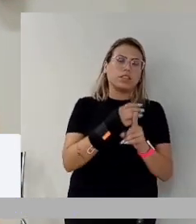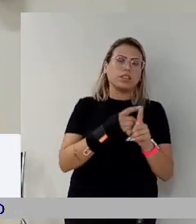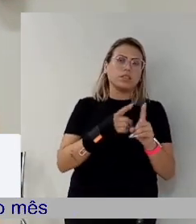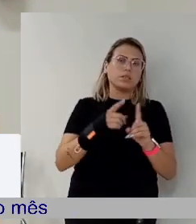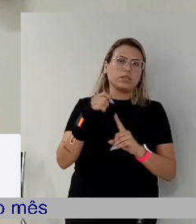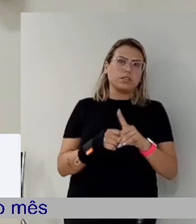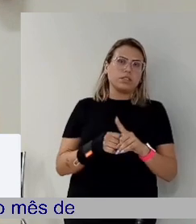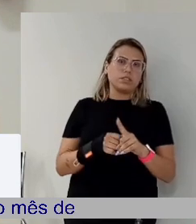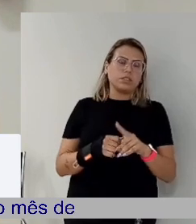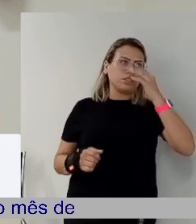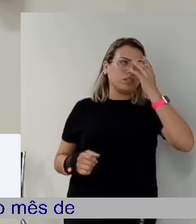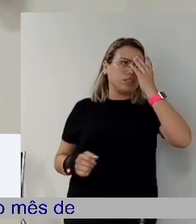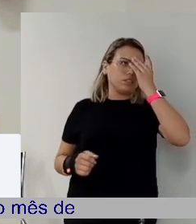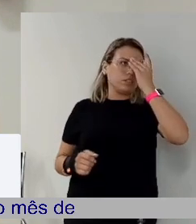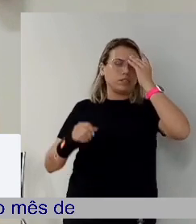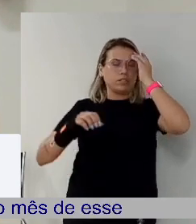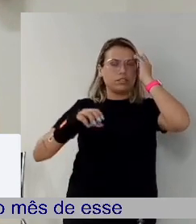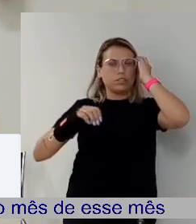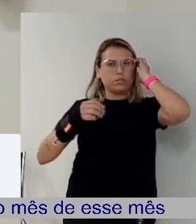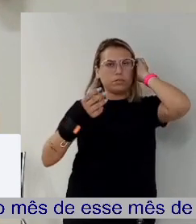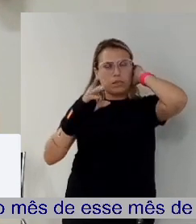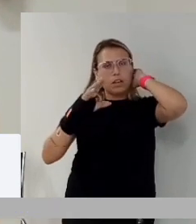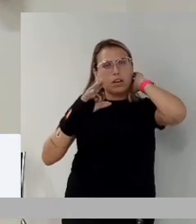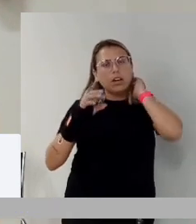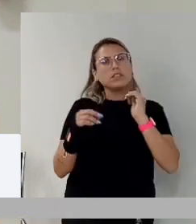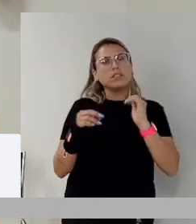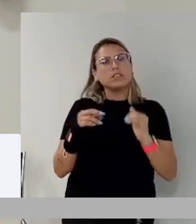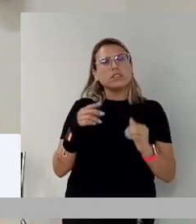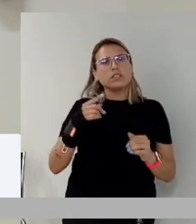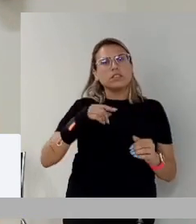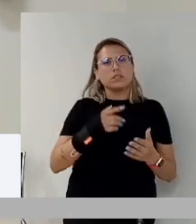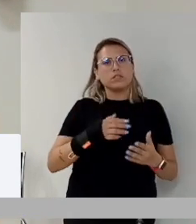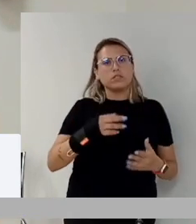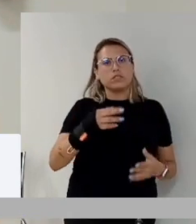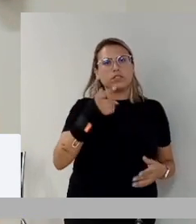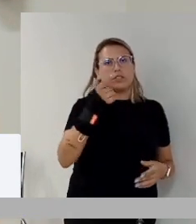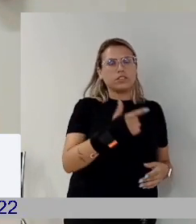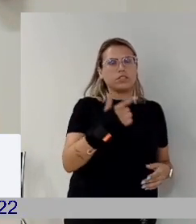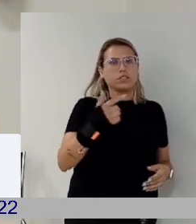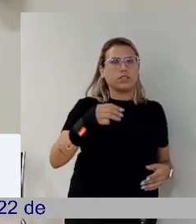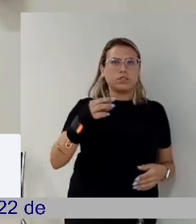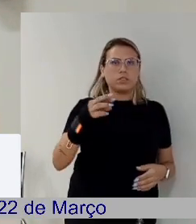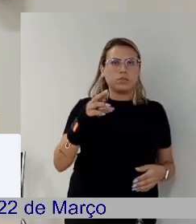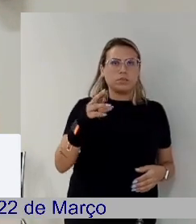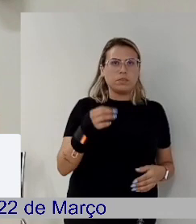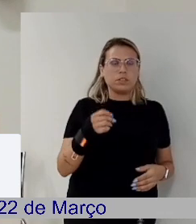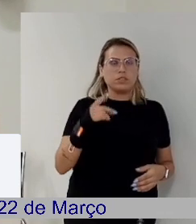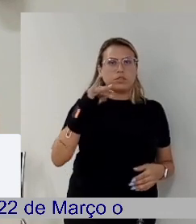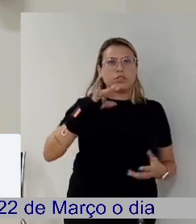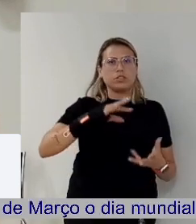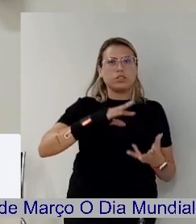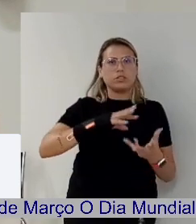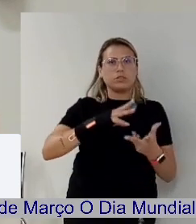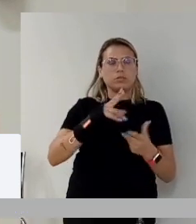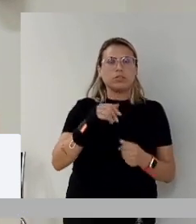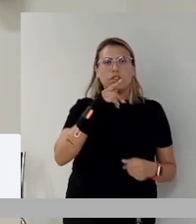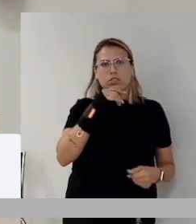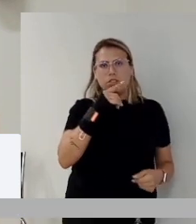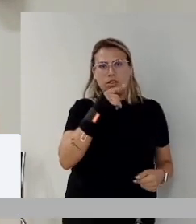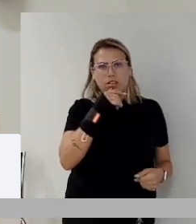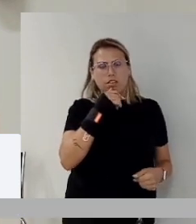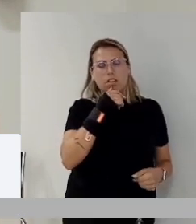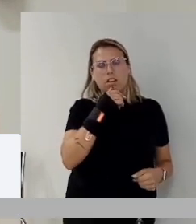de esse mês de março nós vamos comemorar dia 22 de Março O Dia Mundial da Água